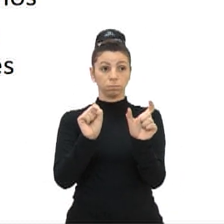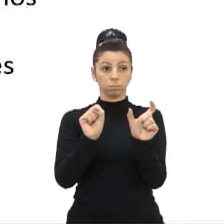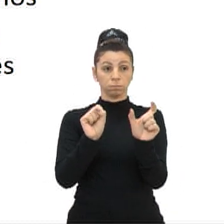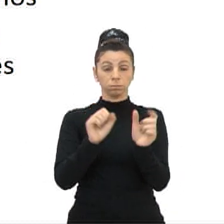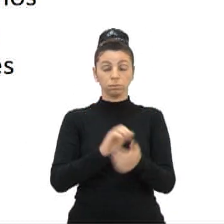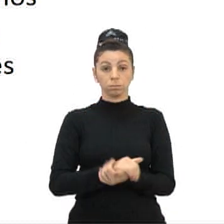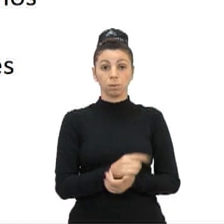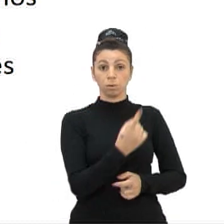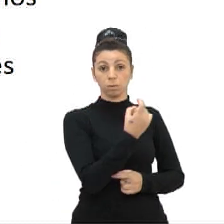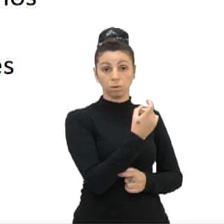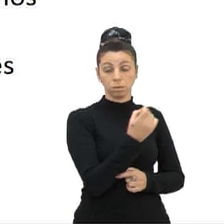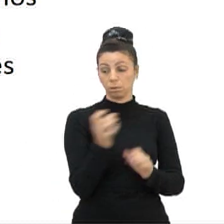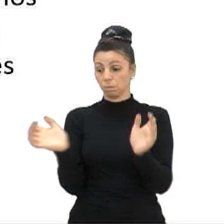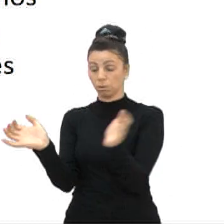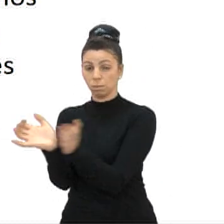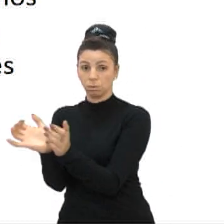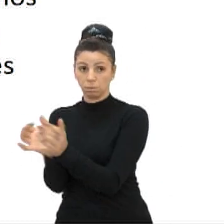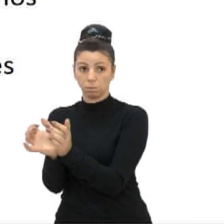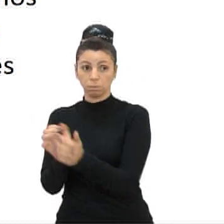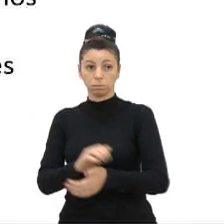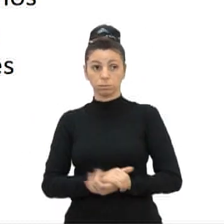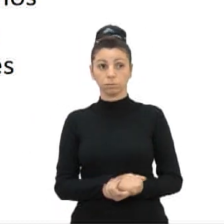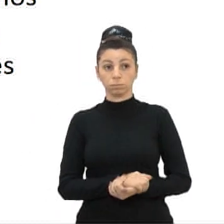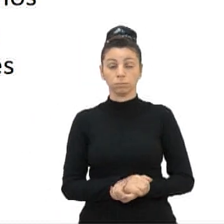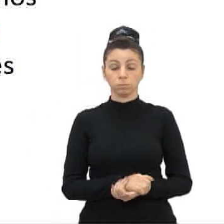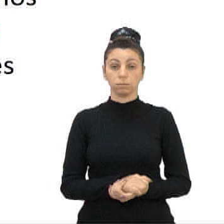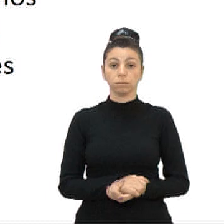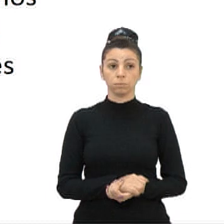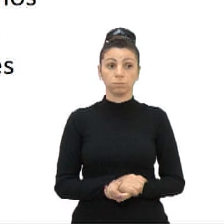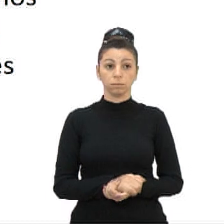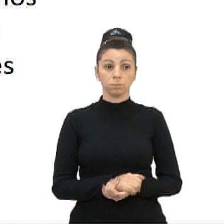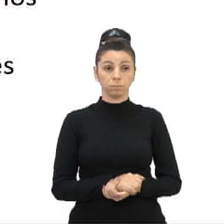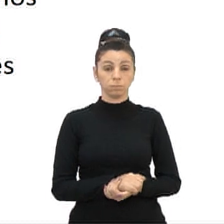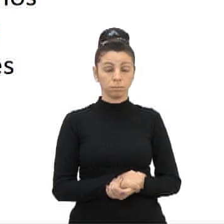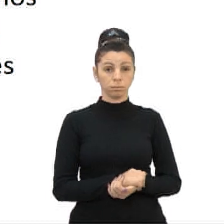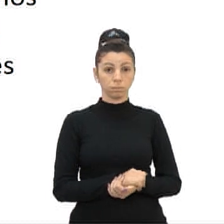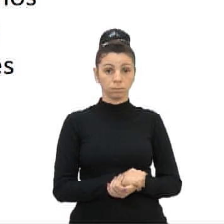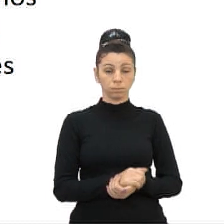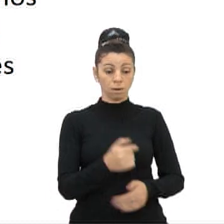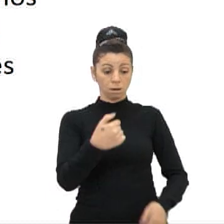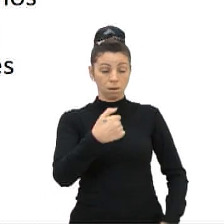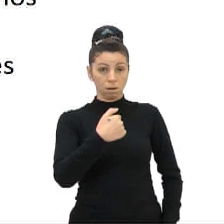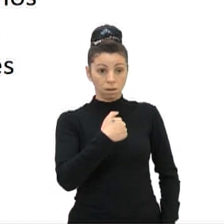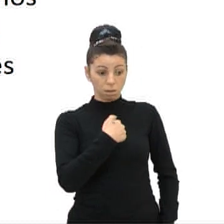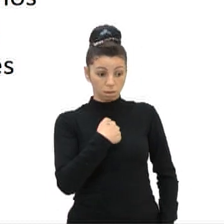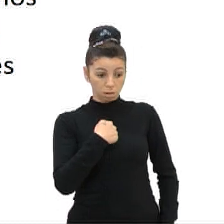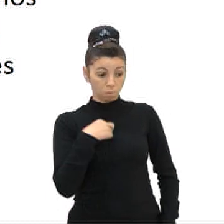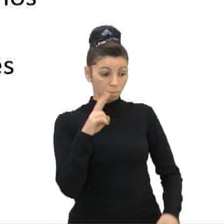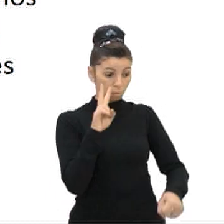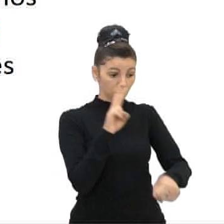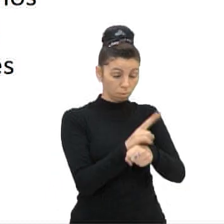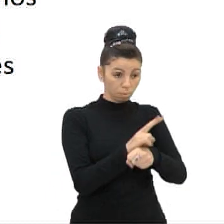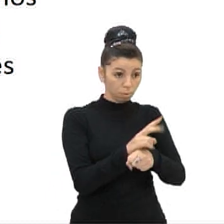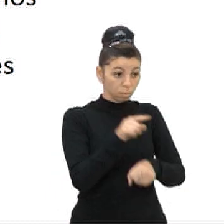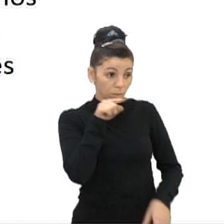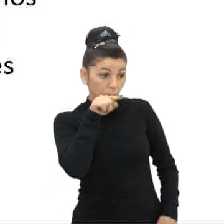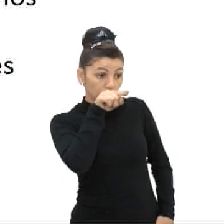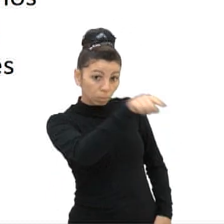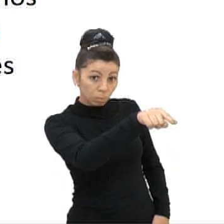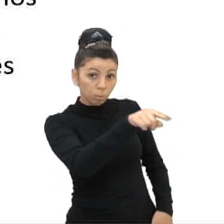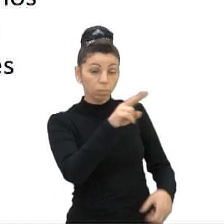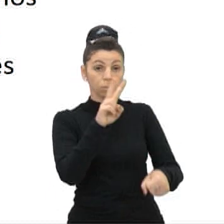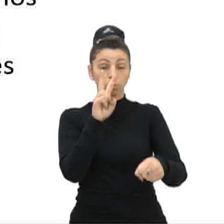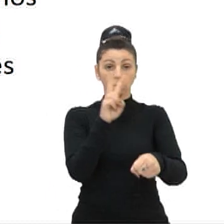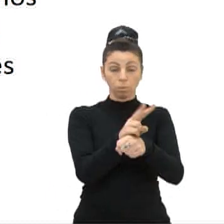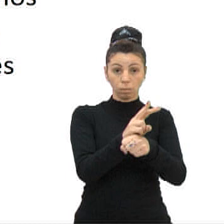plural no imperativo afirmativo. Então, observem lá que fica no modo indicativo eu cultivo, tu cultivas, que é a segunda